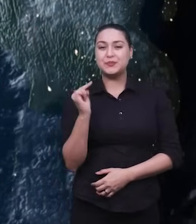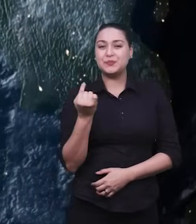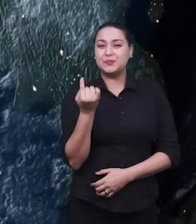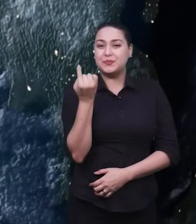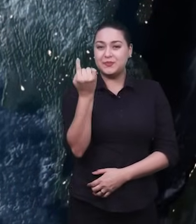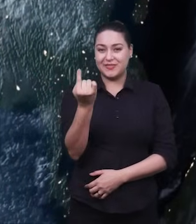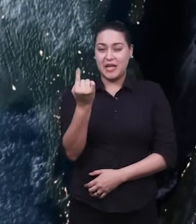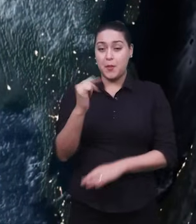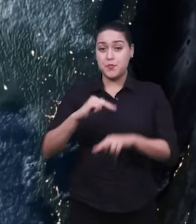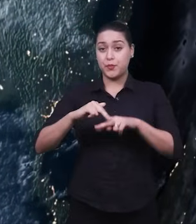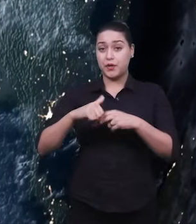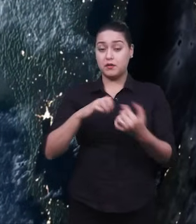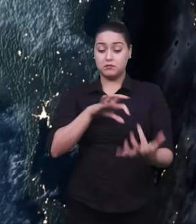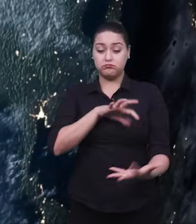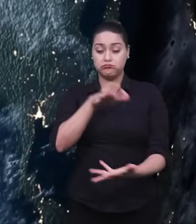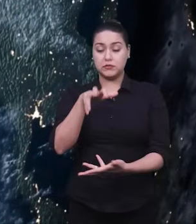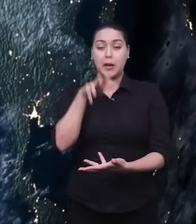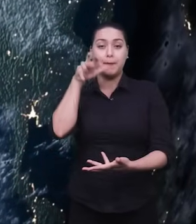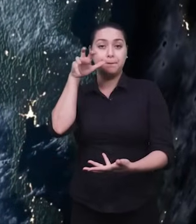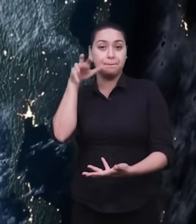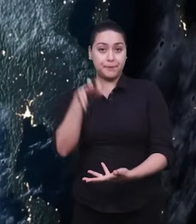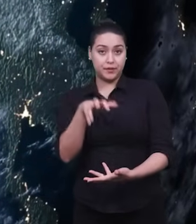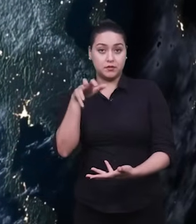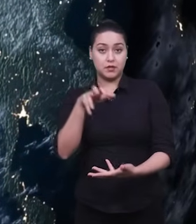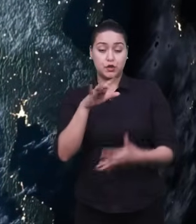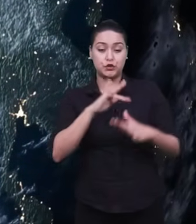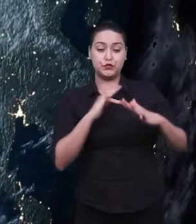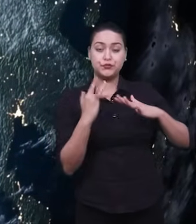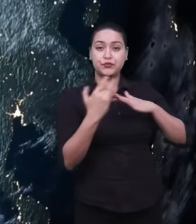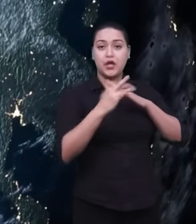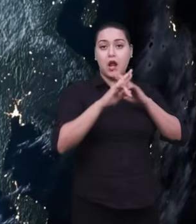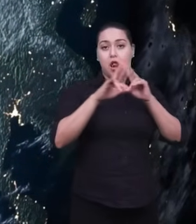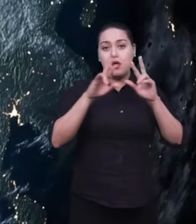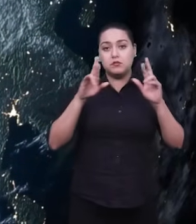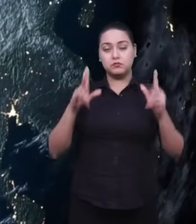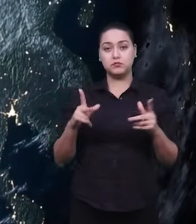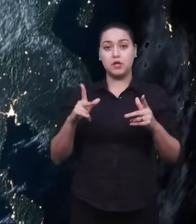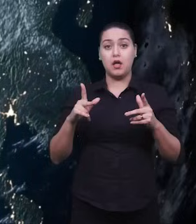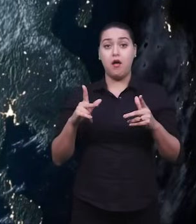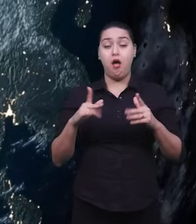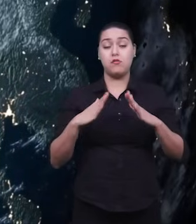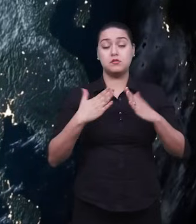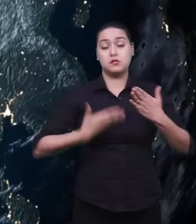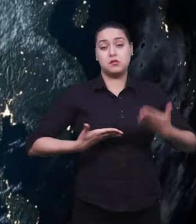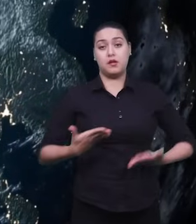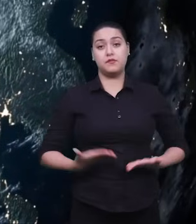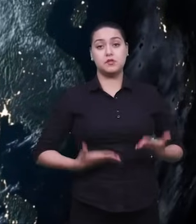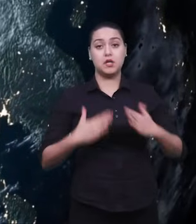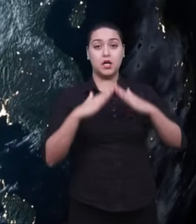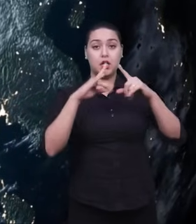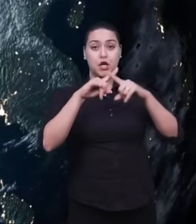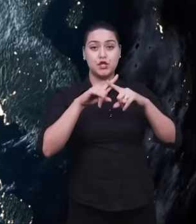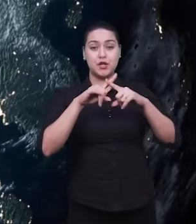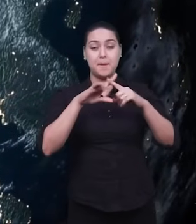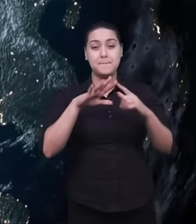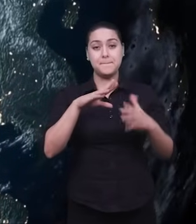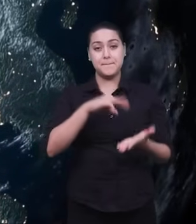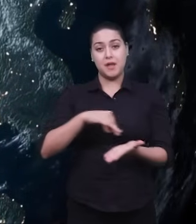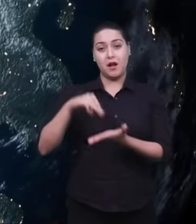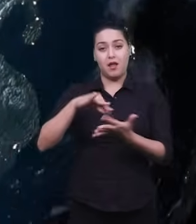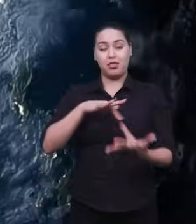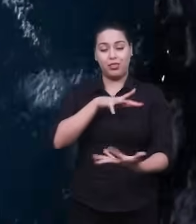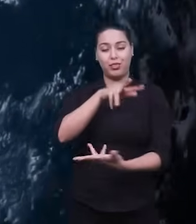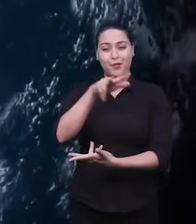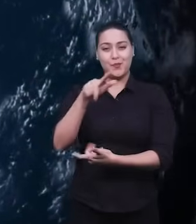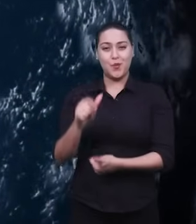espírito. Através do sistema de transmissão multiplataformas, os membros da Igreja Cristã Maranata de todo o